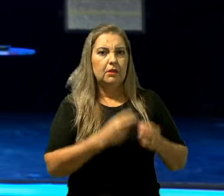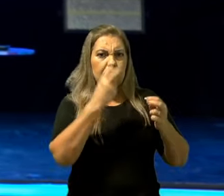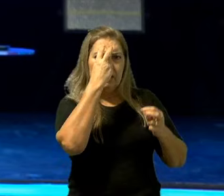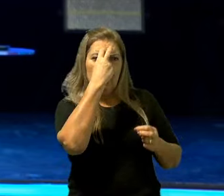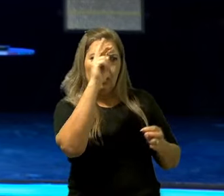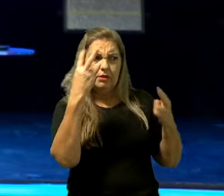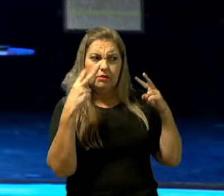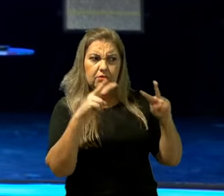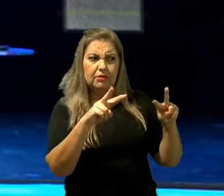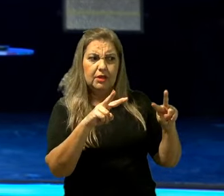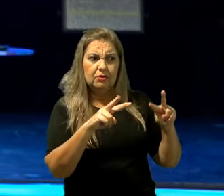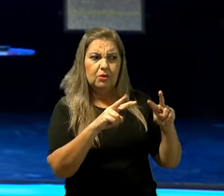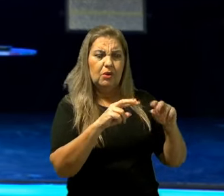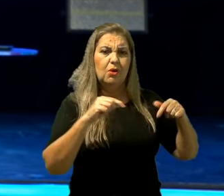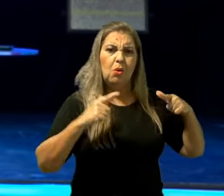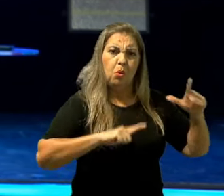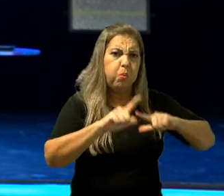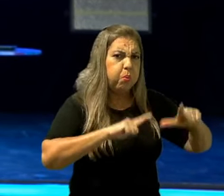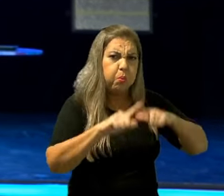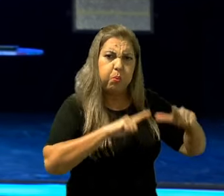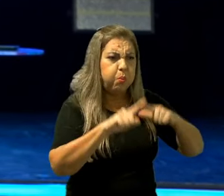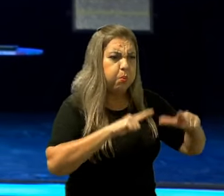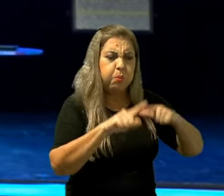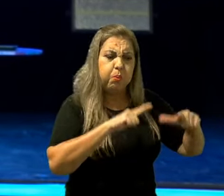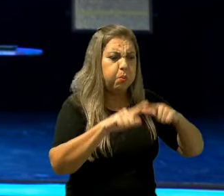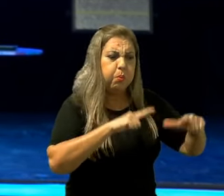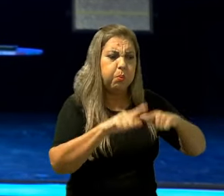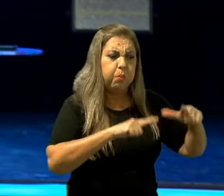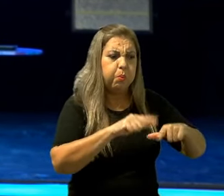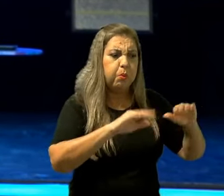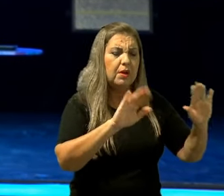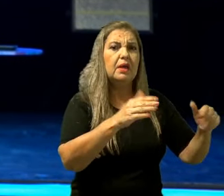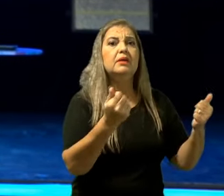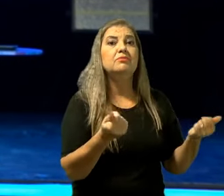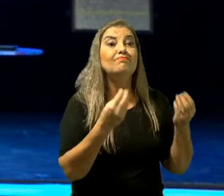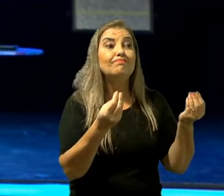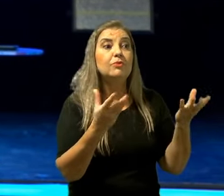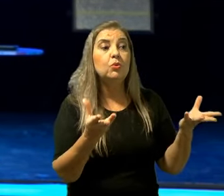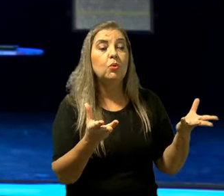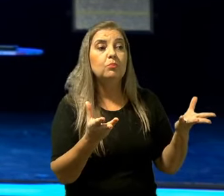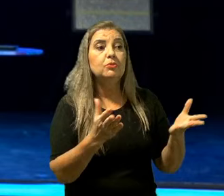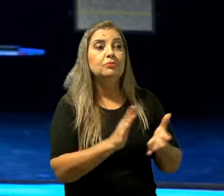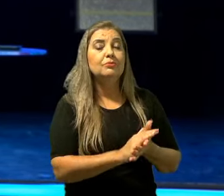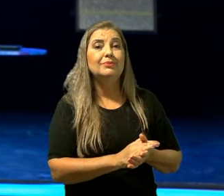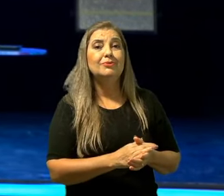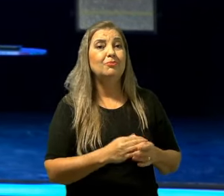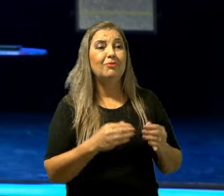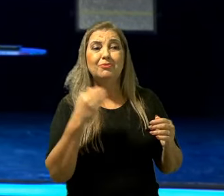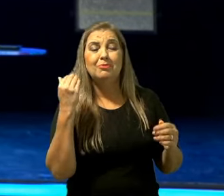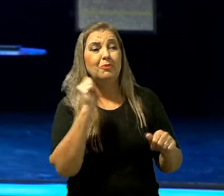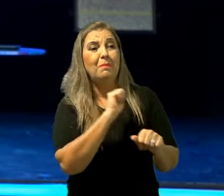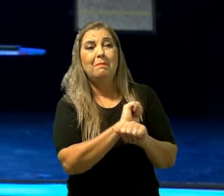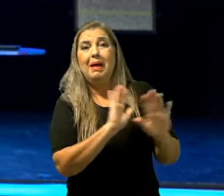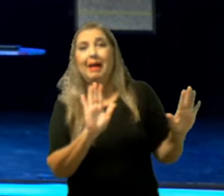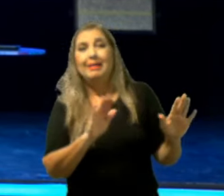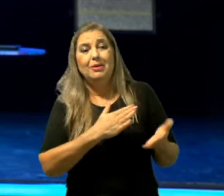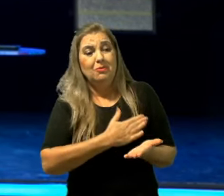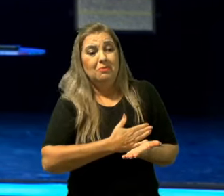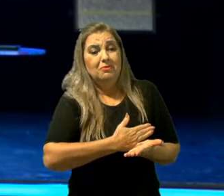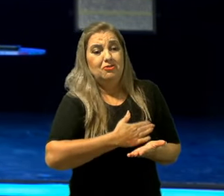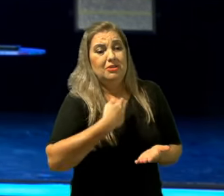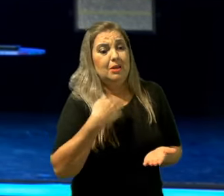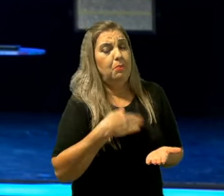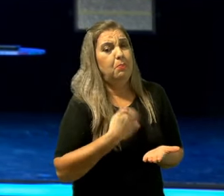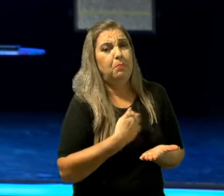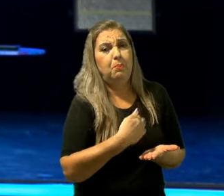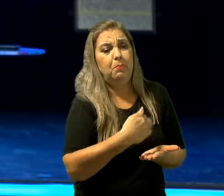Aumentou a carga de trabalho? Sim, Faraó, aumentamos. E aí? E aí que o povo não para de crescer. Aleluia. Tem